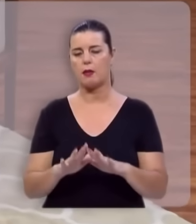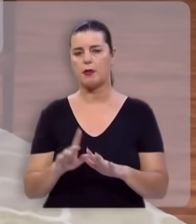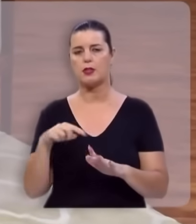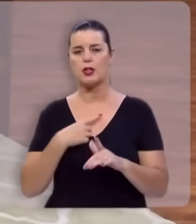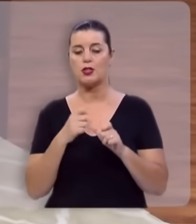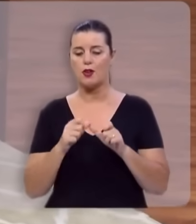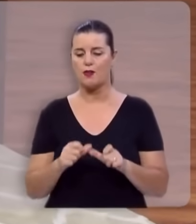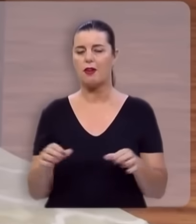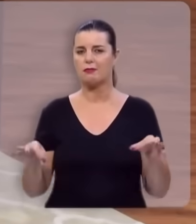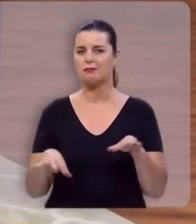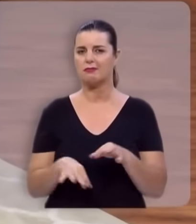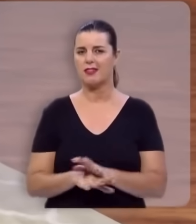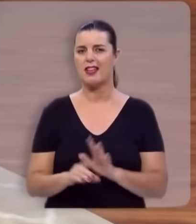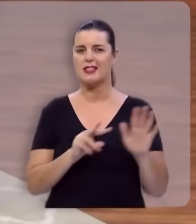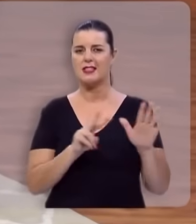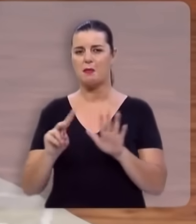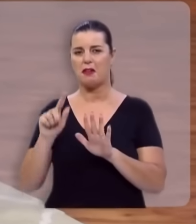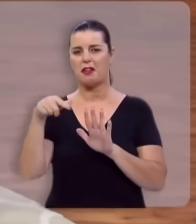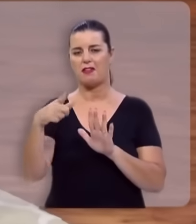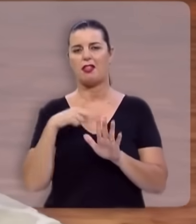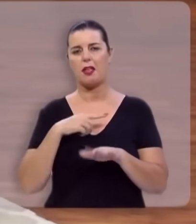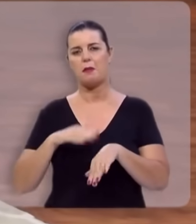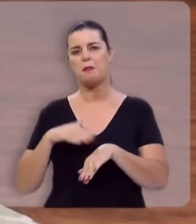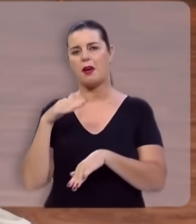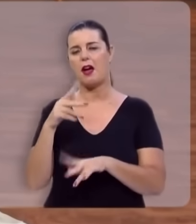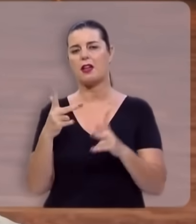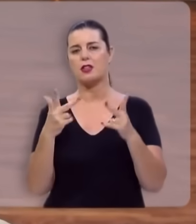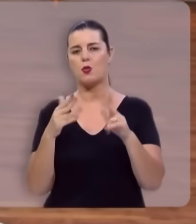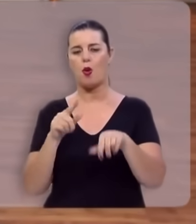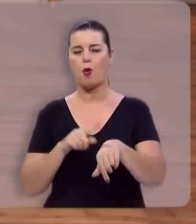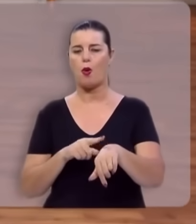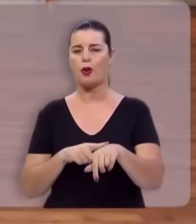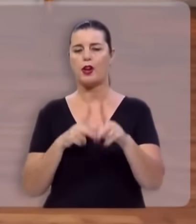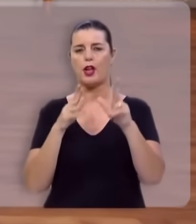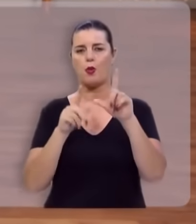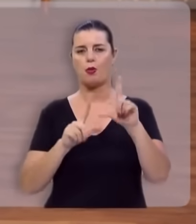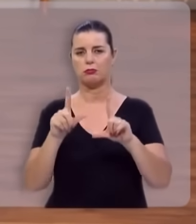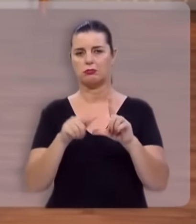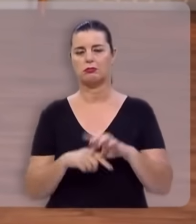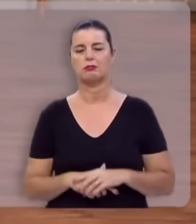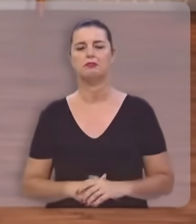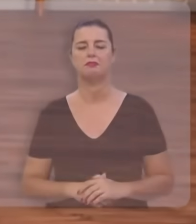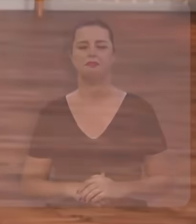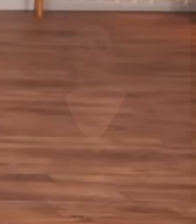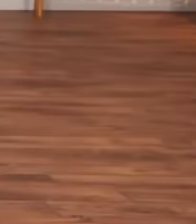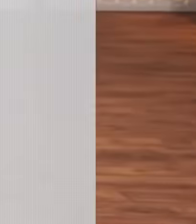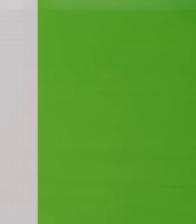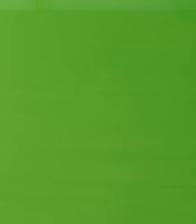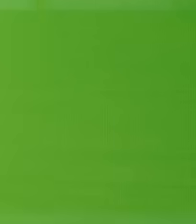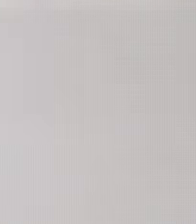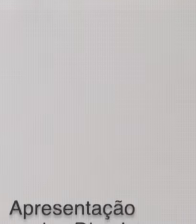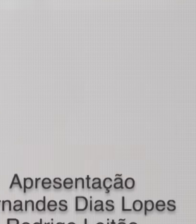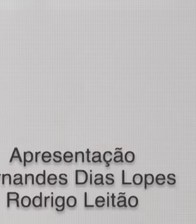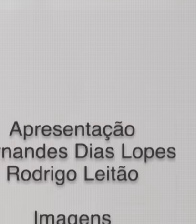Deus te abençoe. A gente vai ficando por aqui, mas semana que vem tem mais, nesse mesmo horário e nesse mesmo canal.